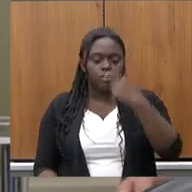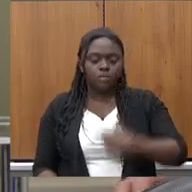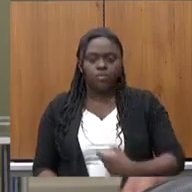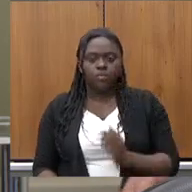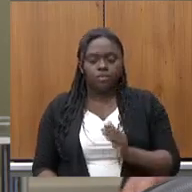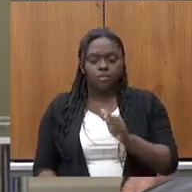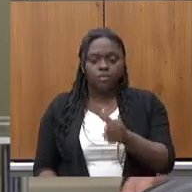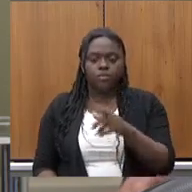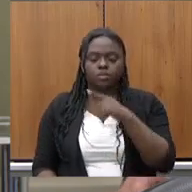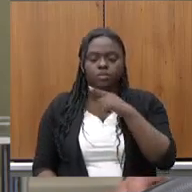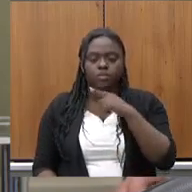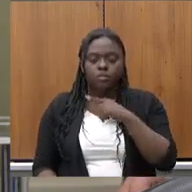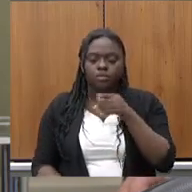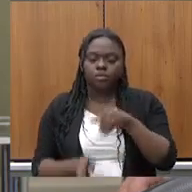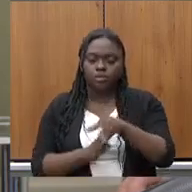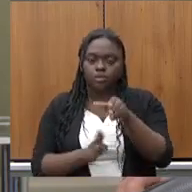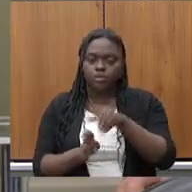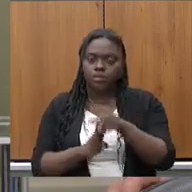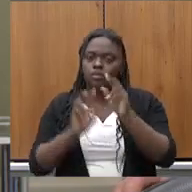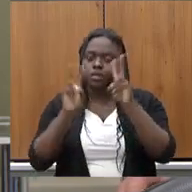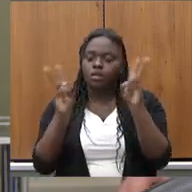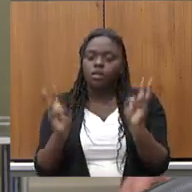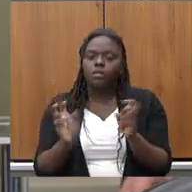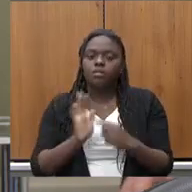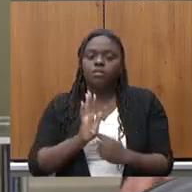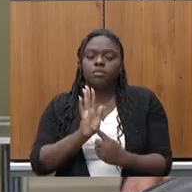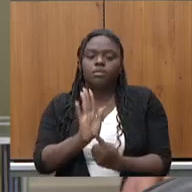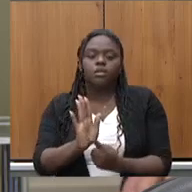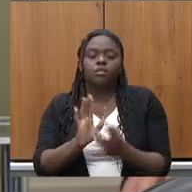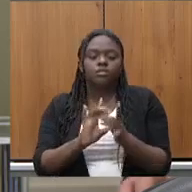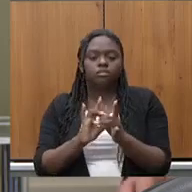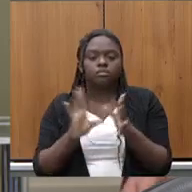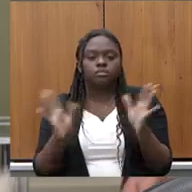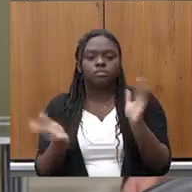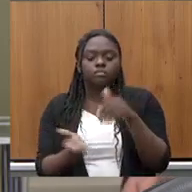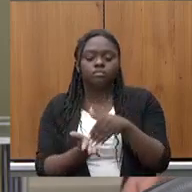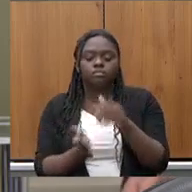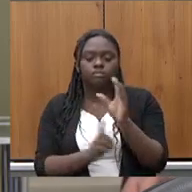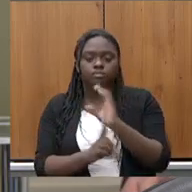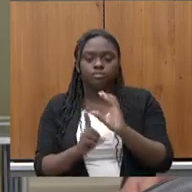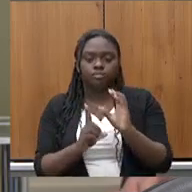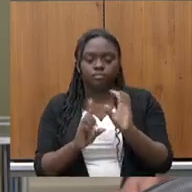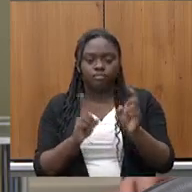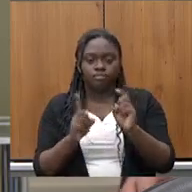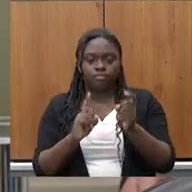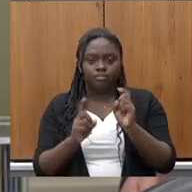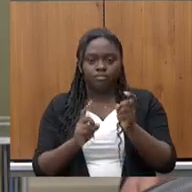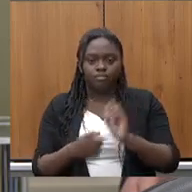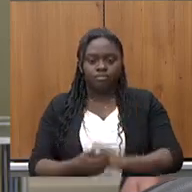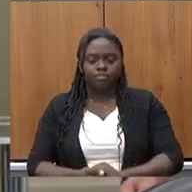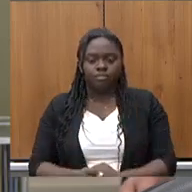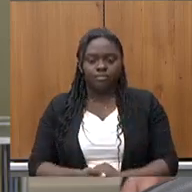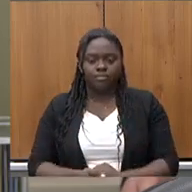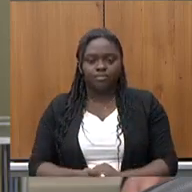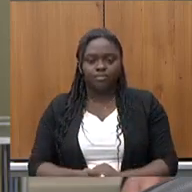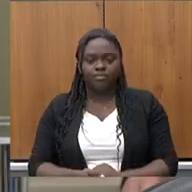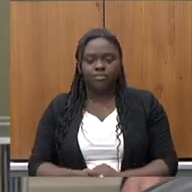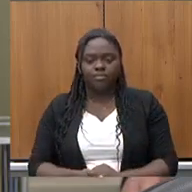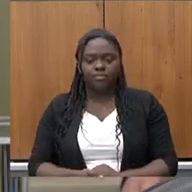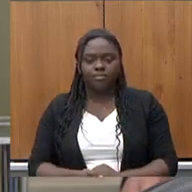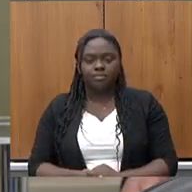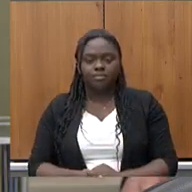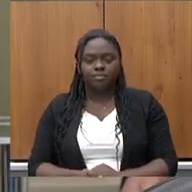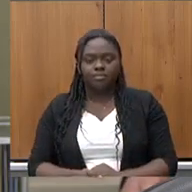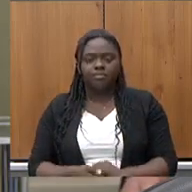recomendações referentes ao tema abordado que serão deliberadas ao final dessa reunião. Antes de